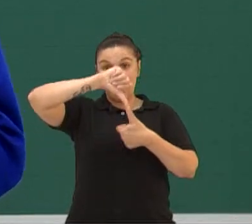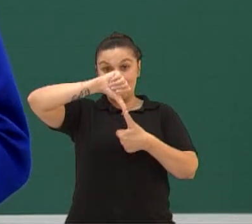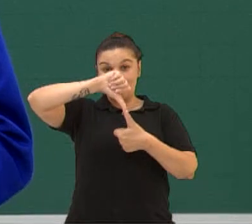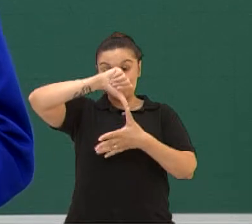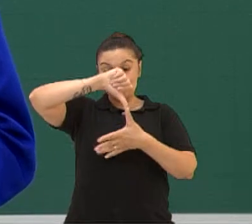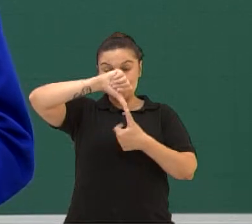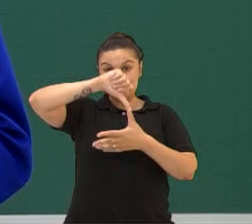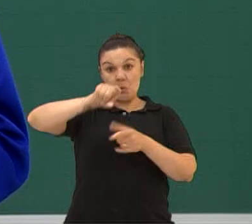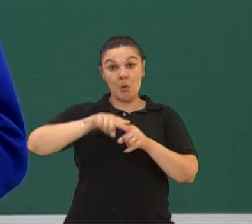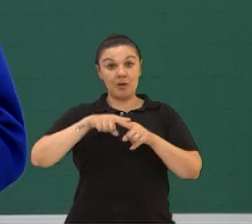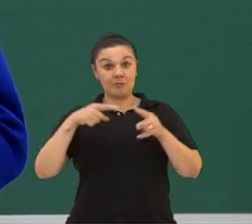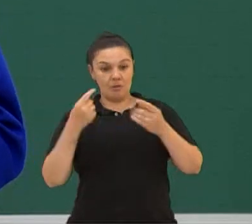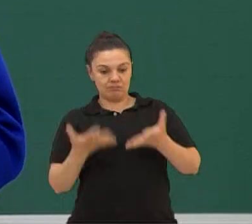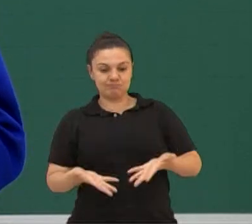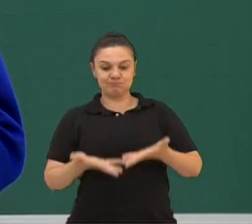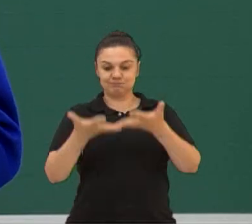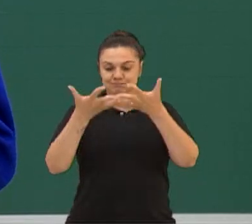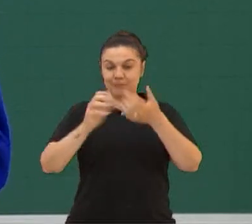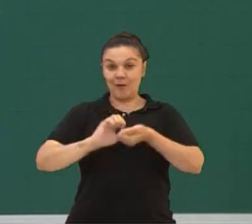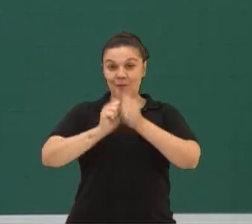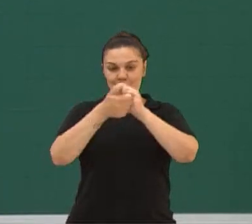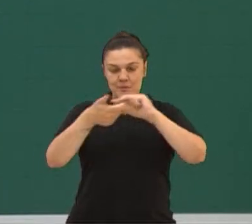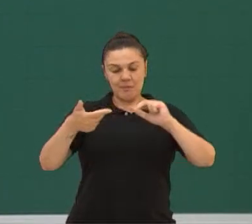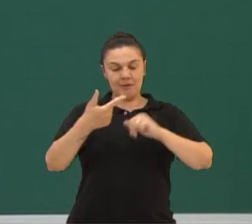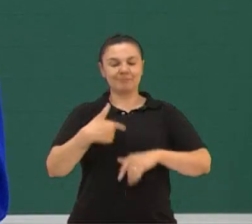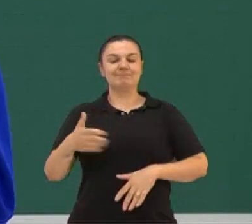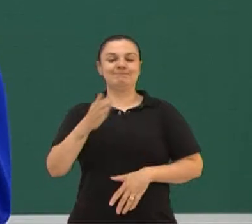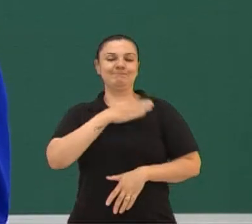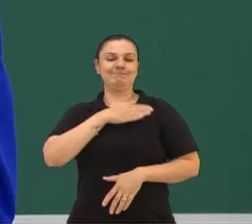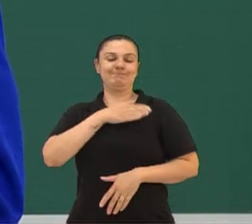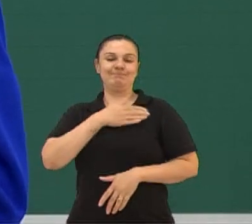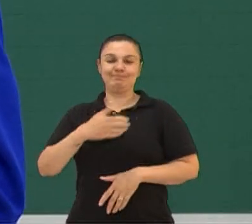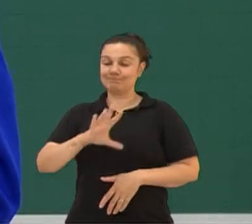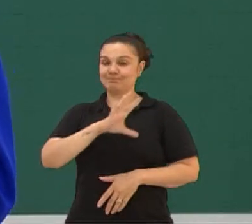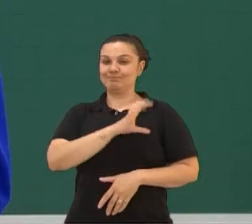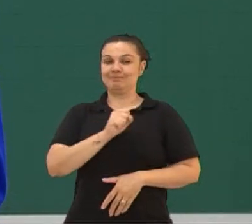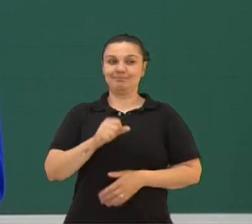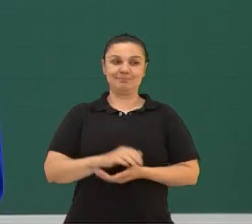tornar um esporte que a gente tem como paixão nacional, né?